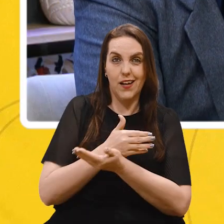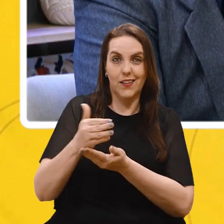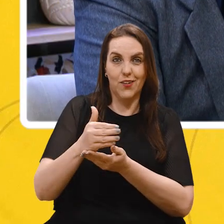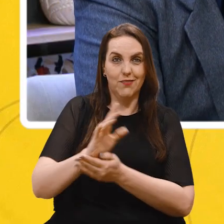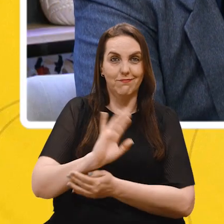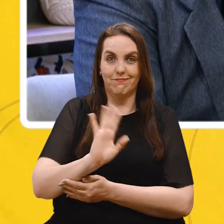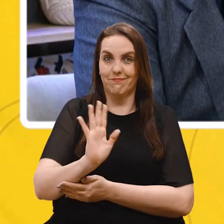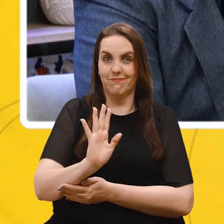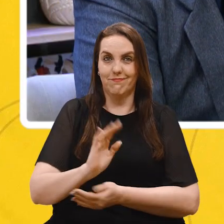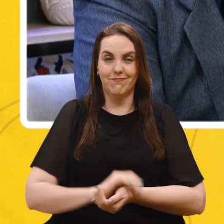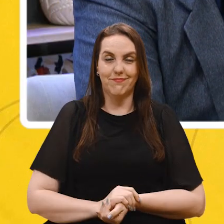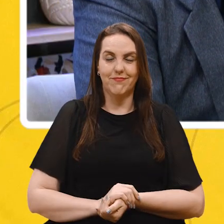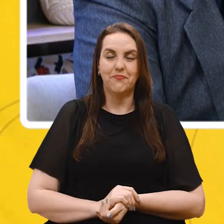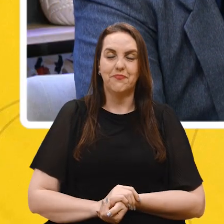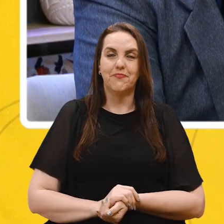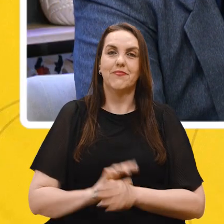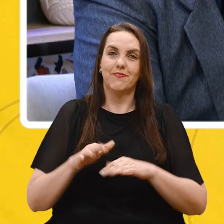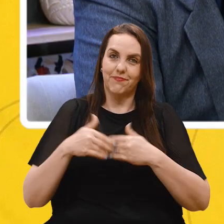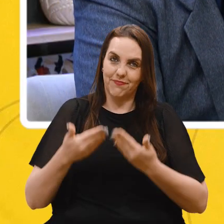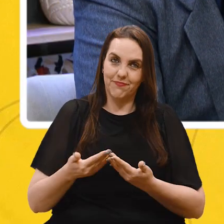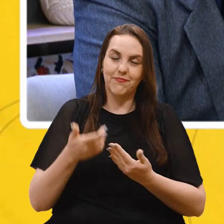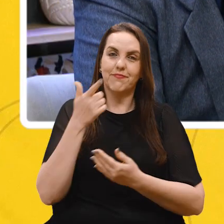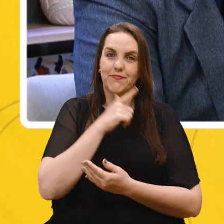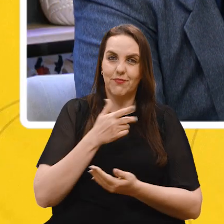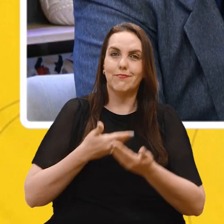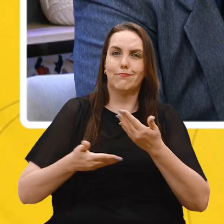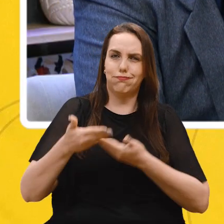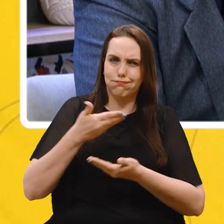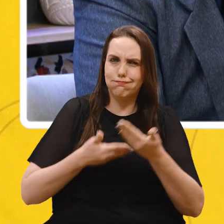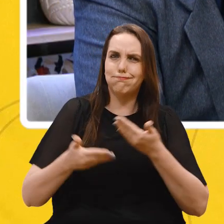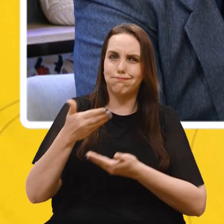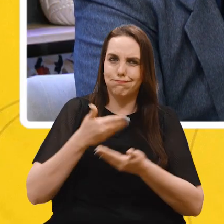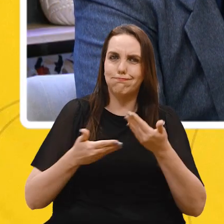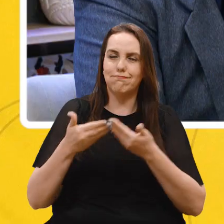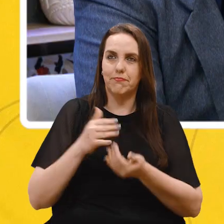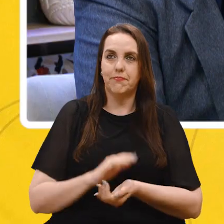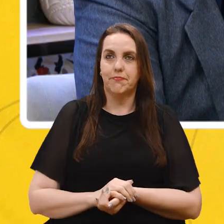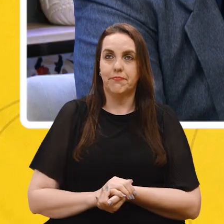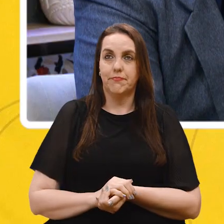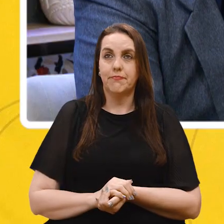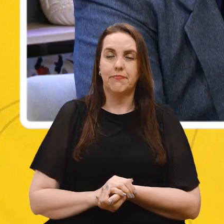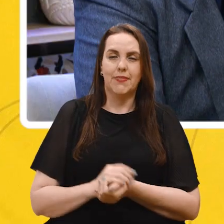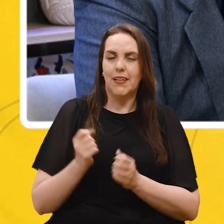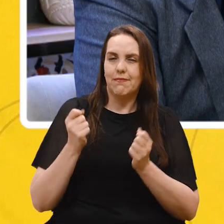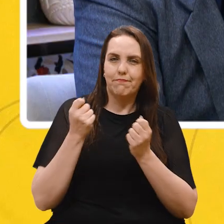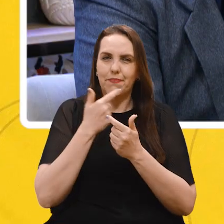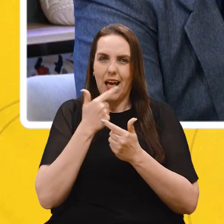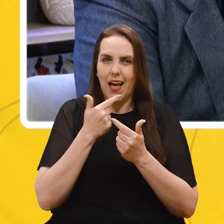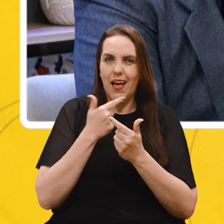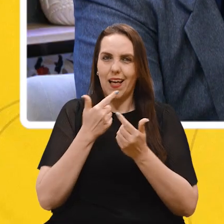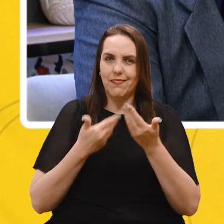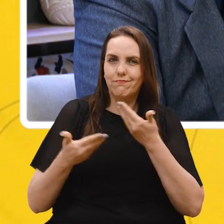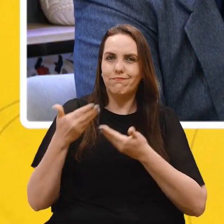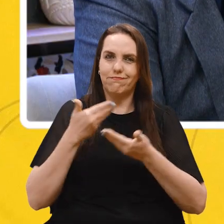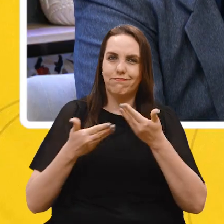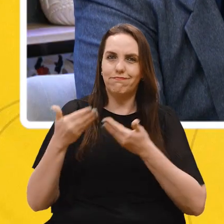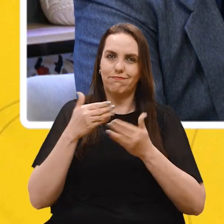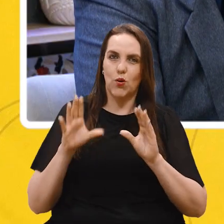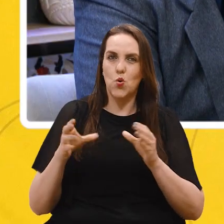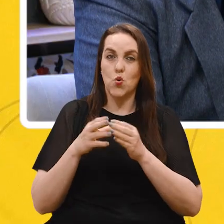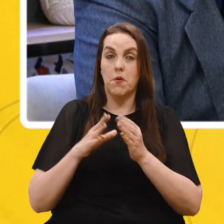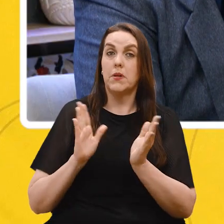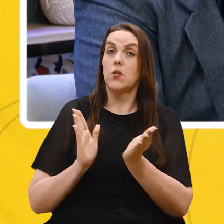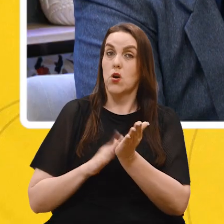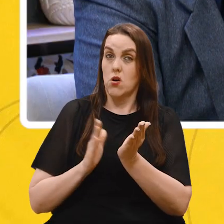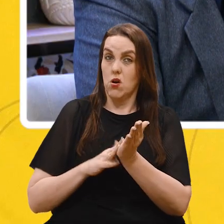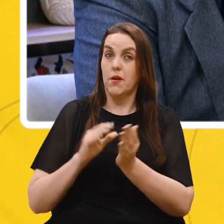gente conseguiu trazer essa... Talvez esse bom humor, essa brincadeira, talvez uma coisa ali, mas essa cobrança